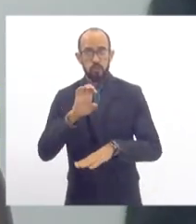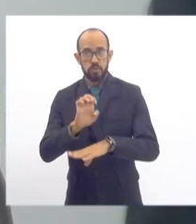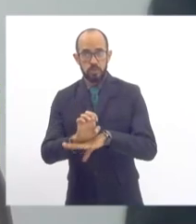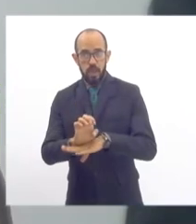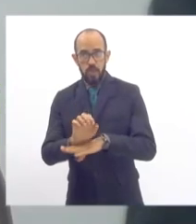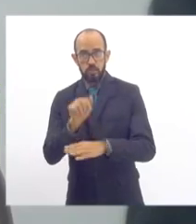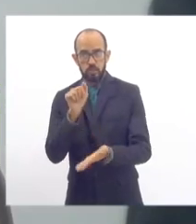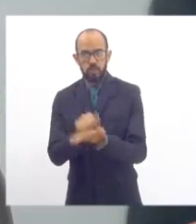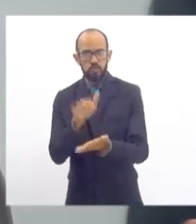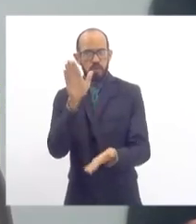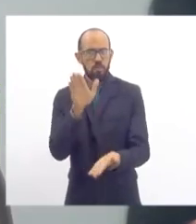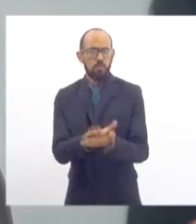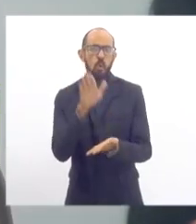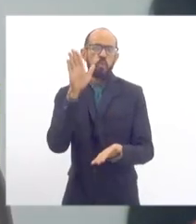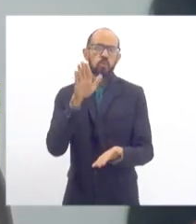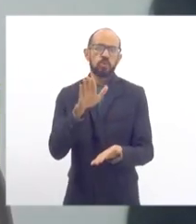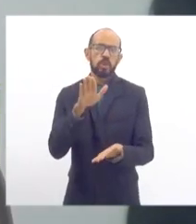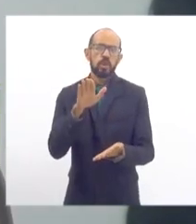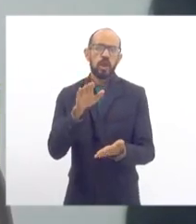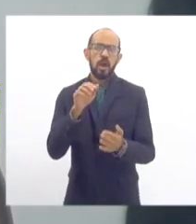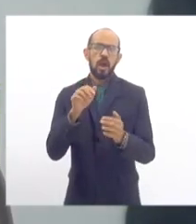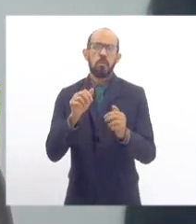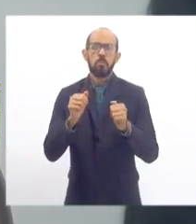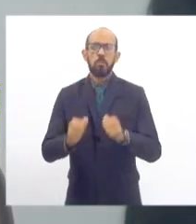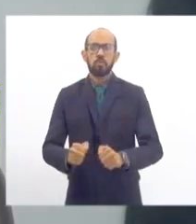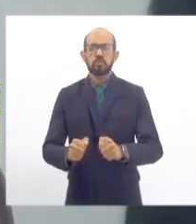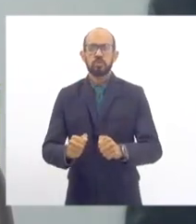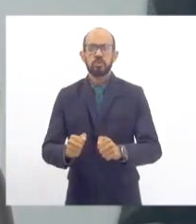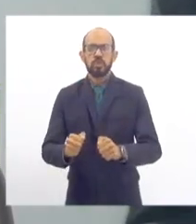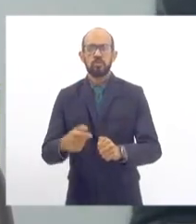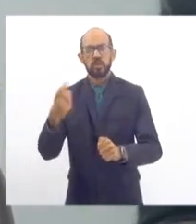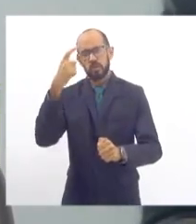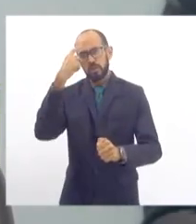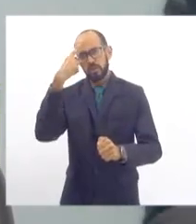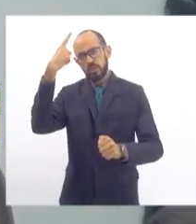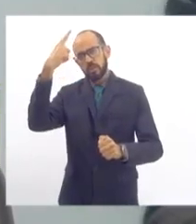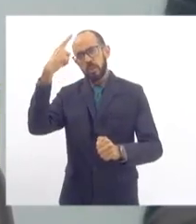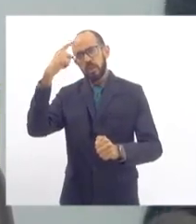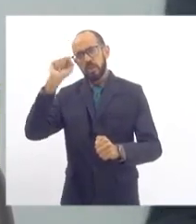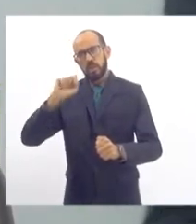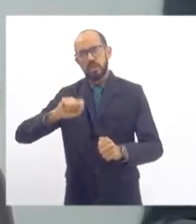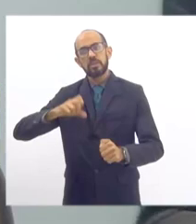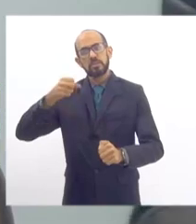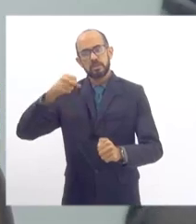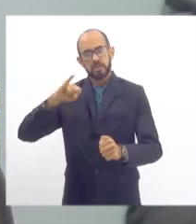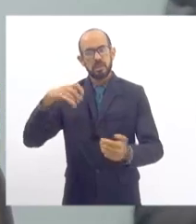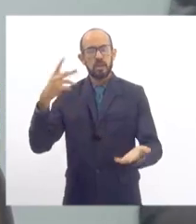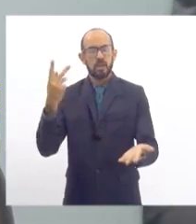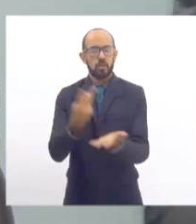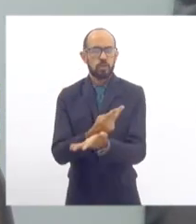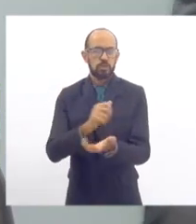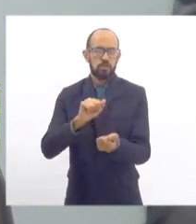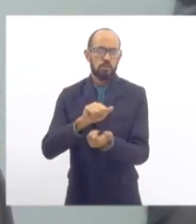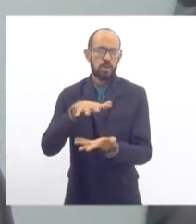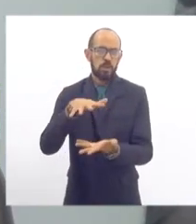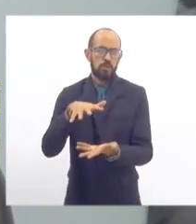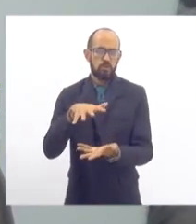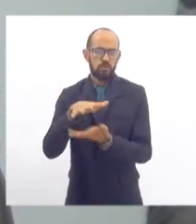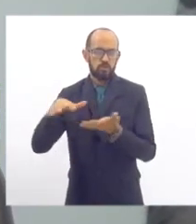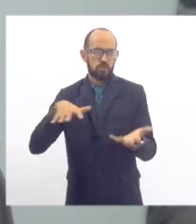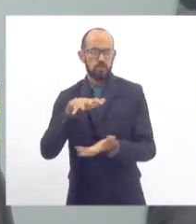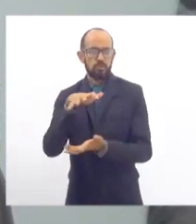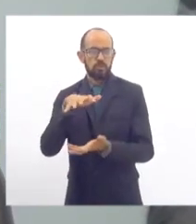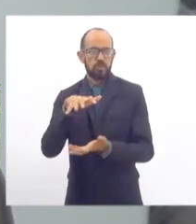uma multa na possível ideia de que isto venha a acontecer. Quer dizer, isso